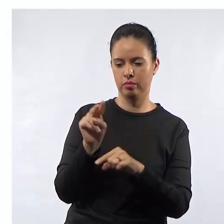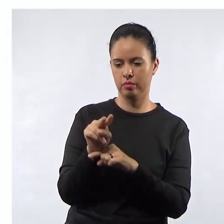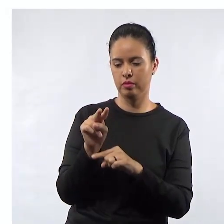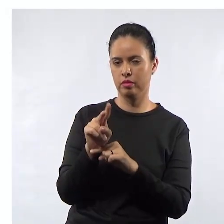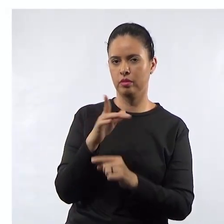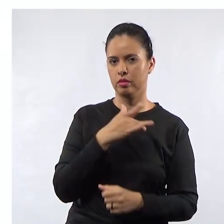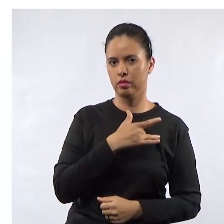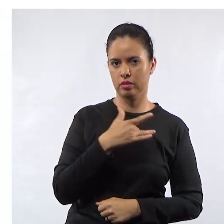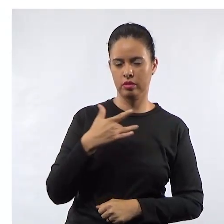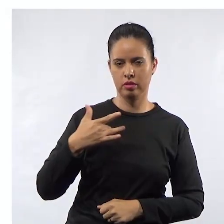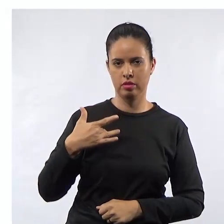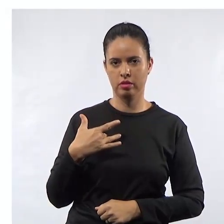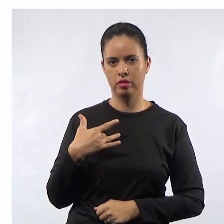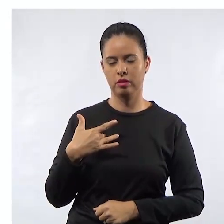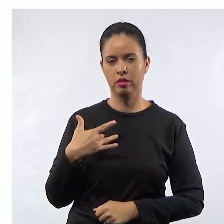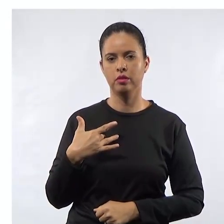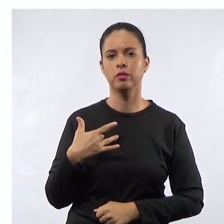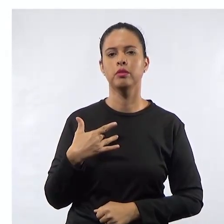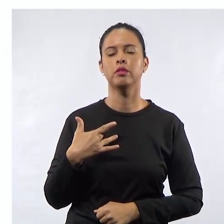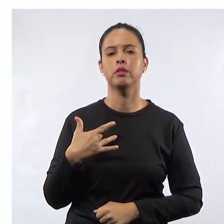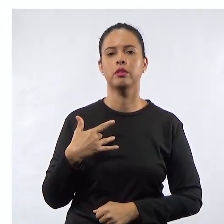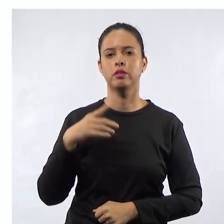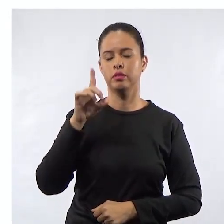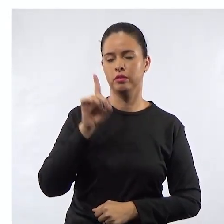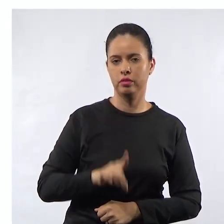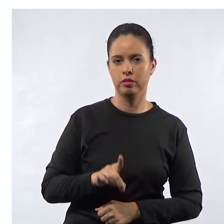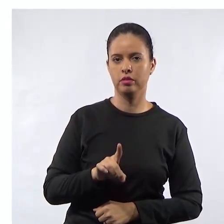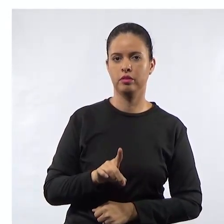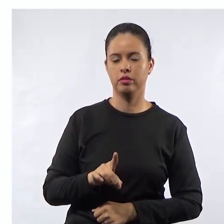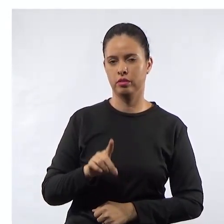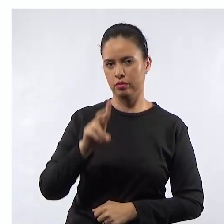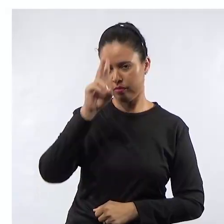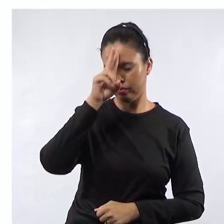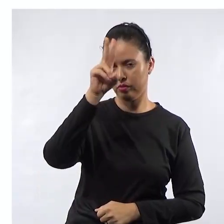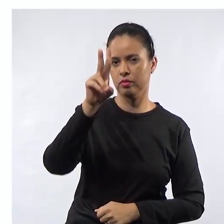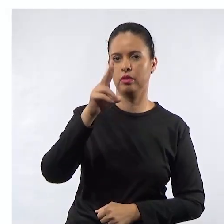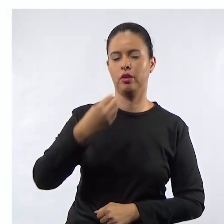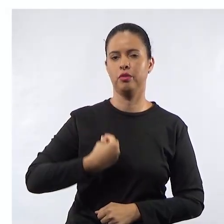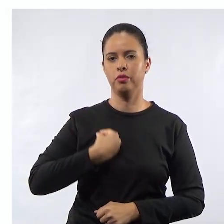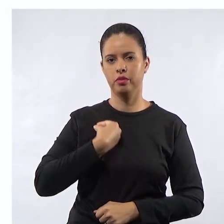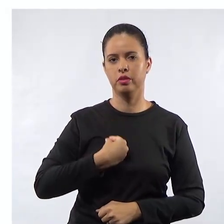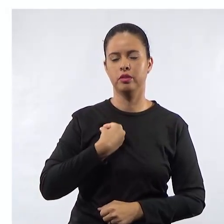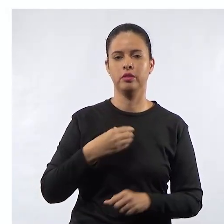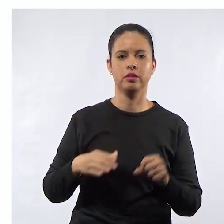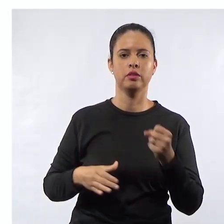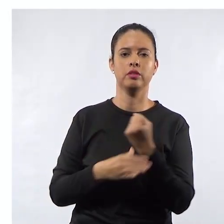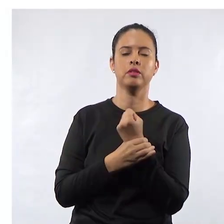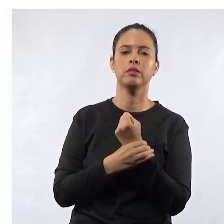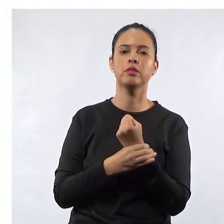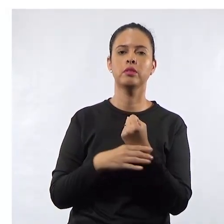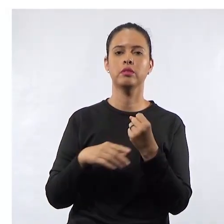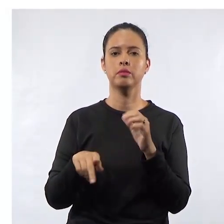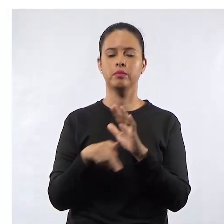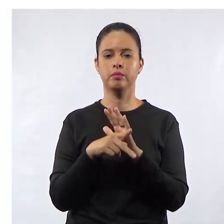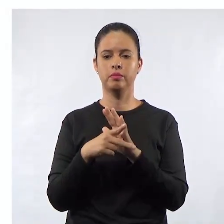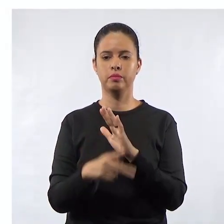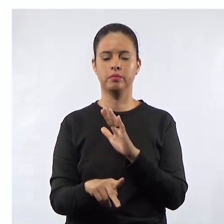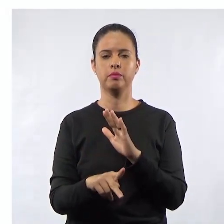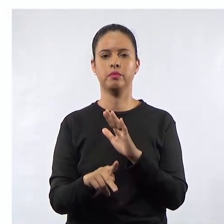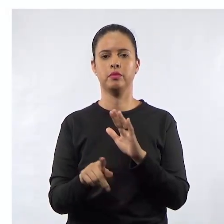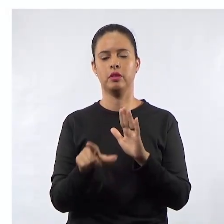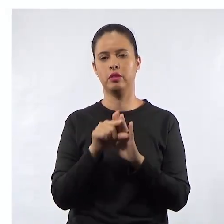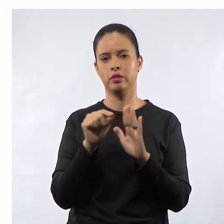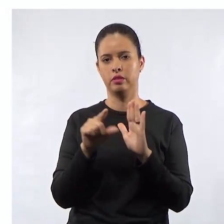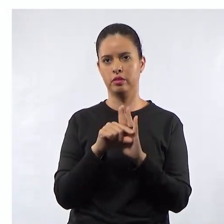só, falando sobre a proteção à saúde e segurança. Esse direito reforça a proteção à vida, à saúde e